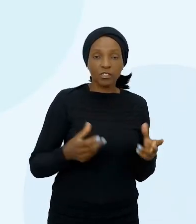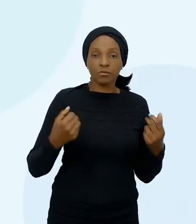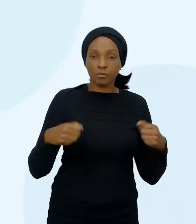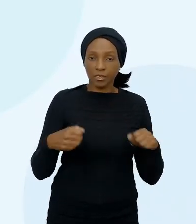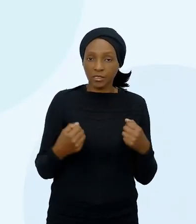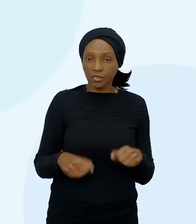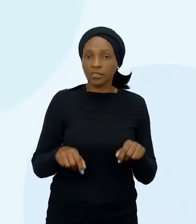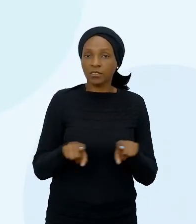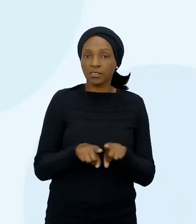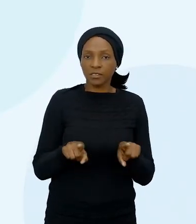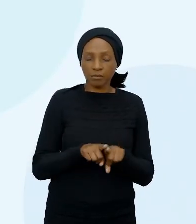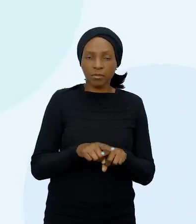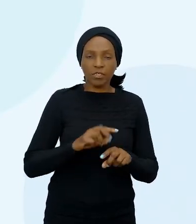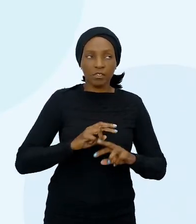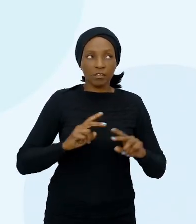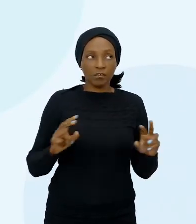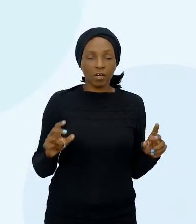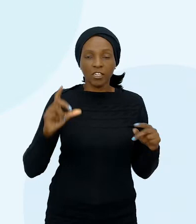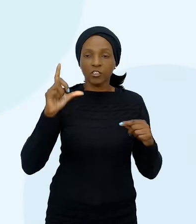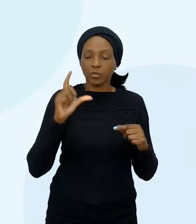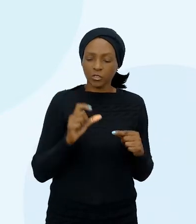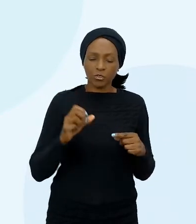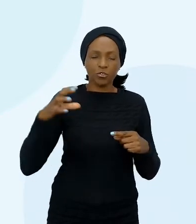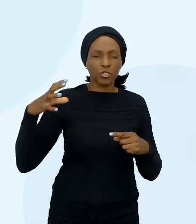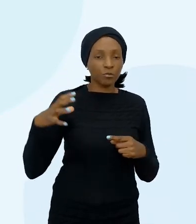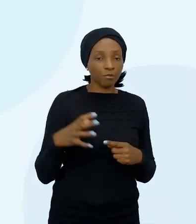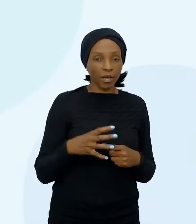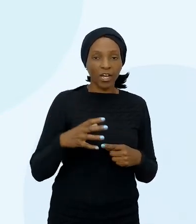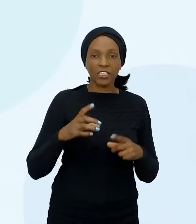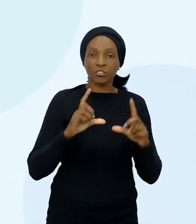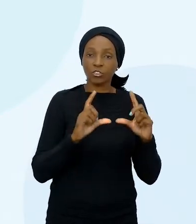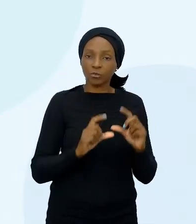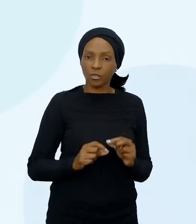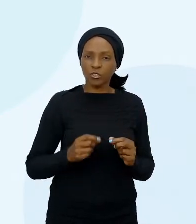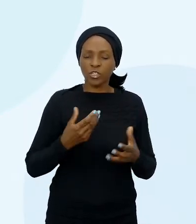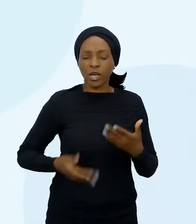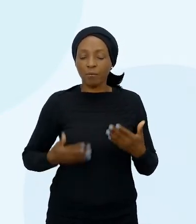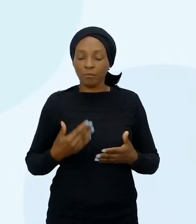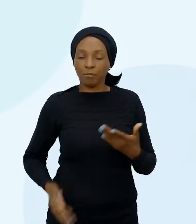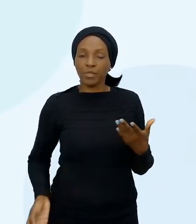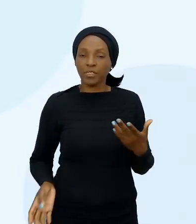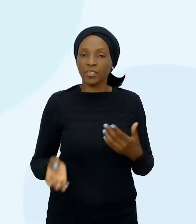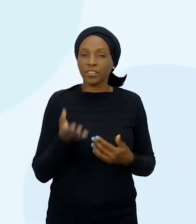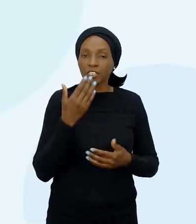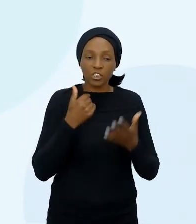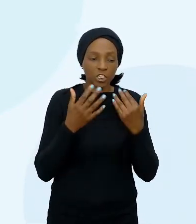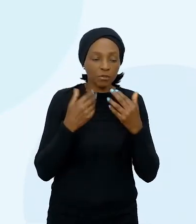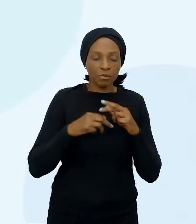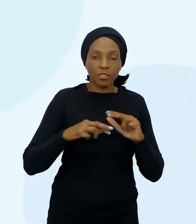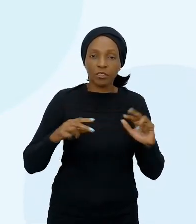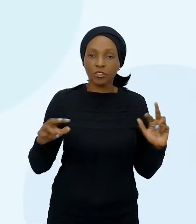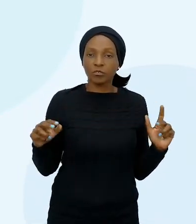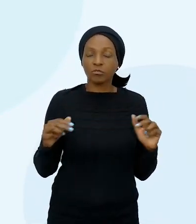aí processos para minimizar os impactos, minimizar desperdício de alimentos, né?